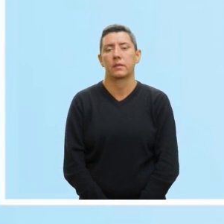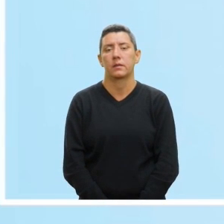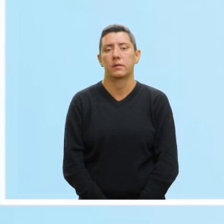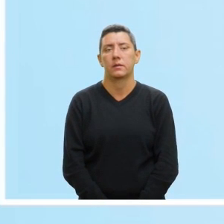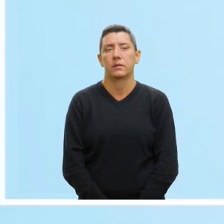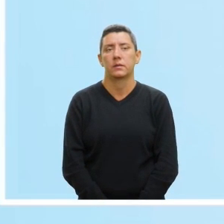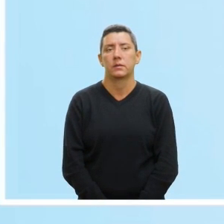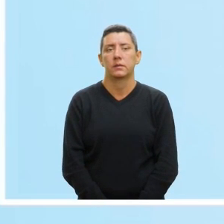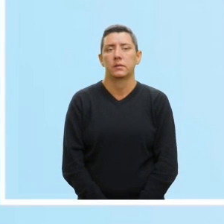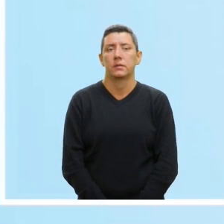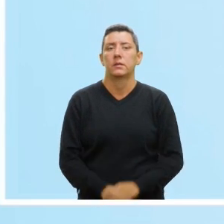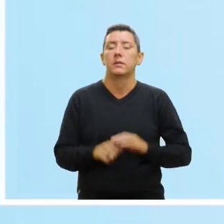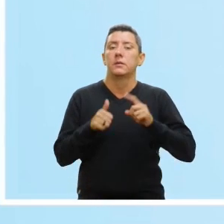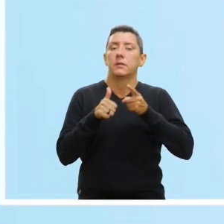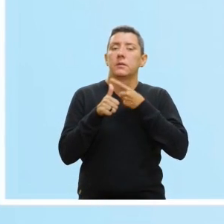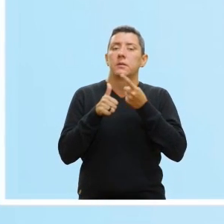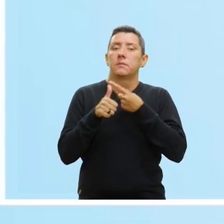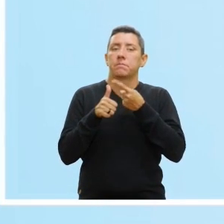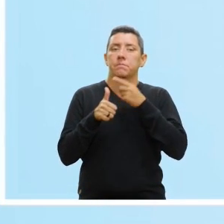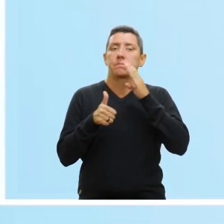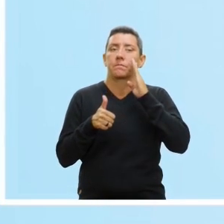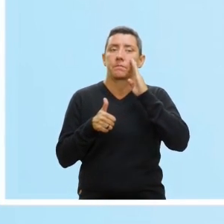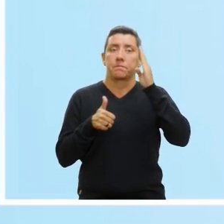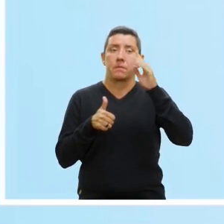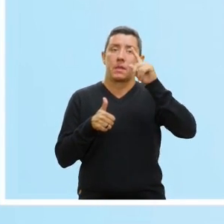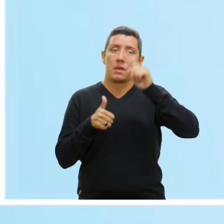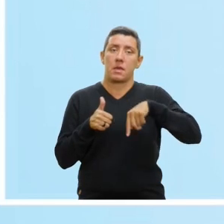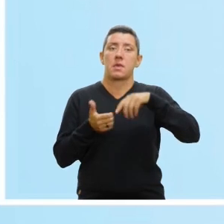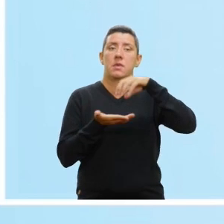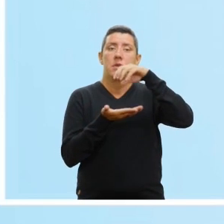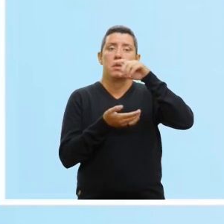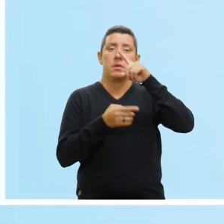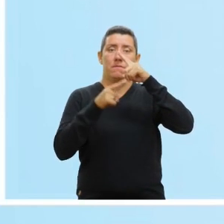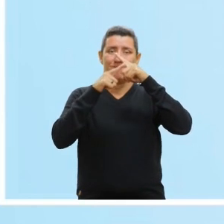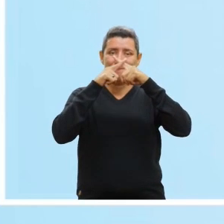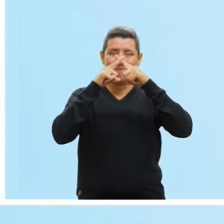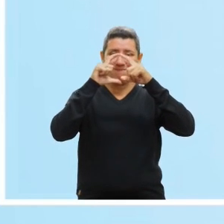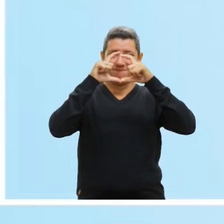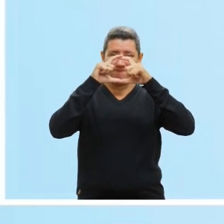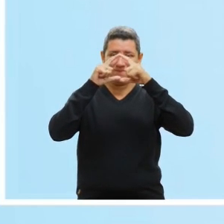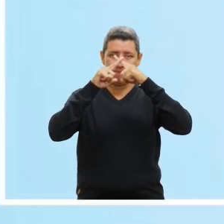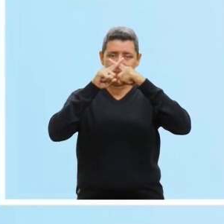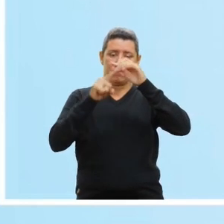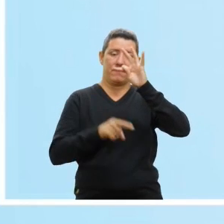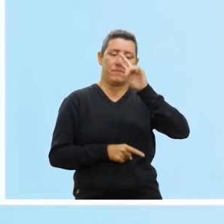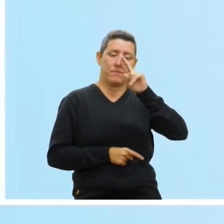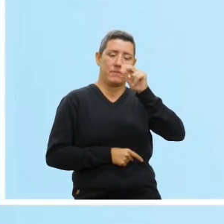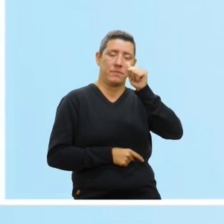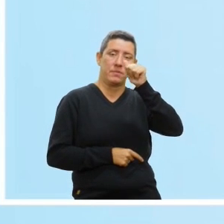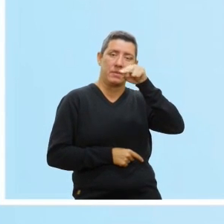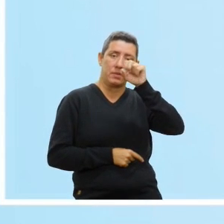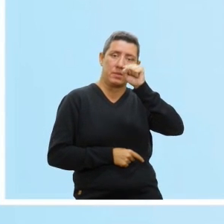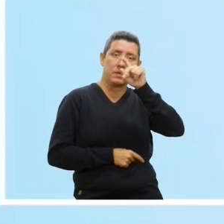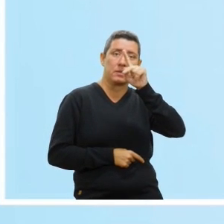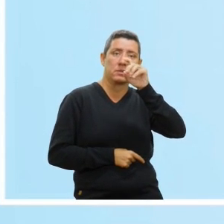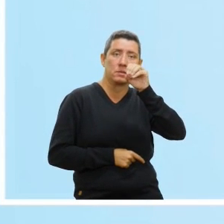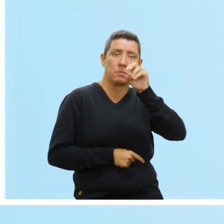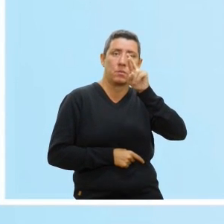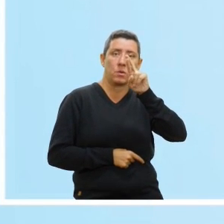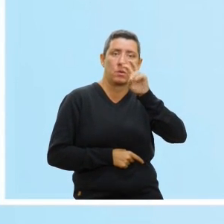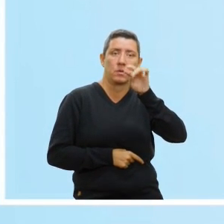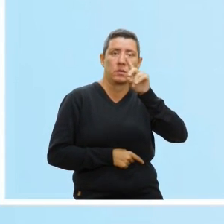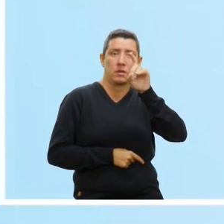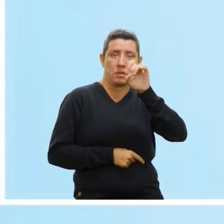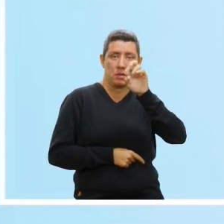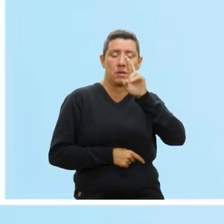Primeiro, eu acho que a gente pode falar dos transponders. Tá? Eu comentei que a transmissão, a gente tem lá os 80 canais na